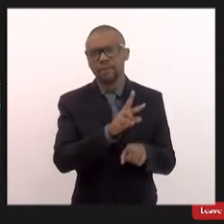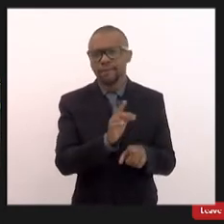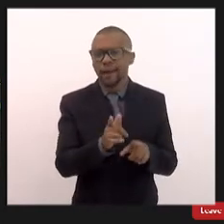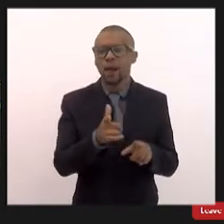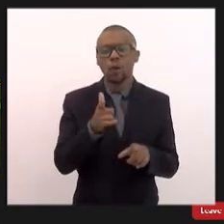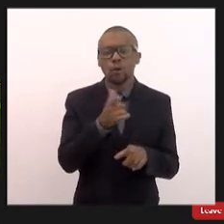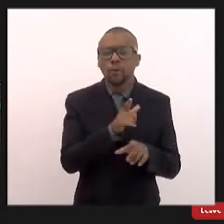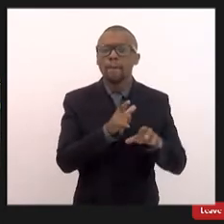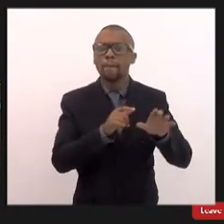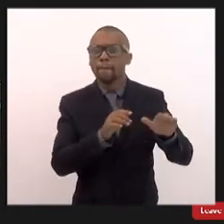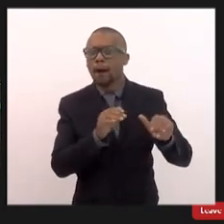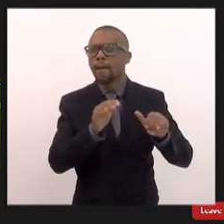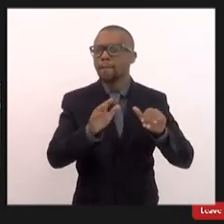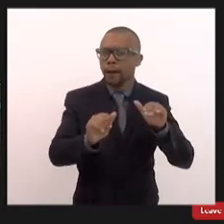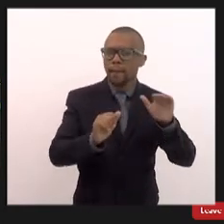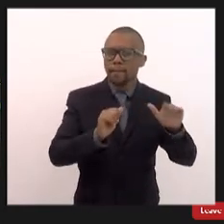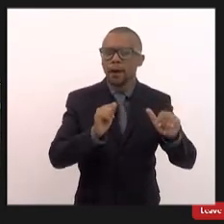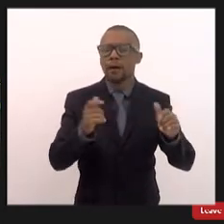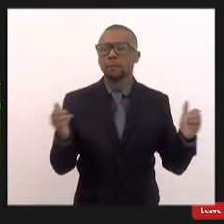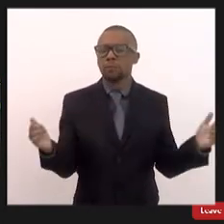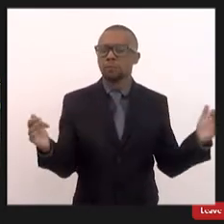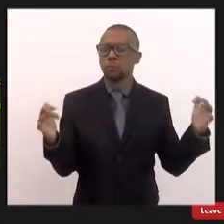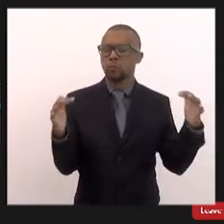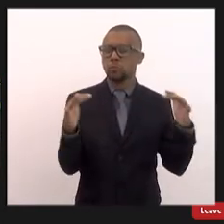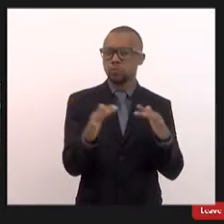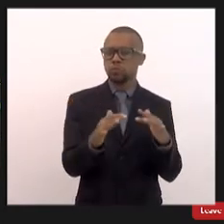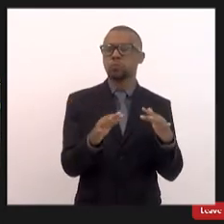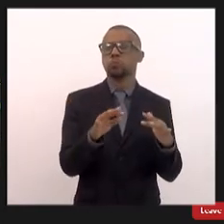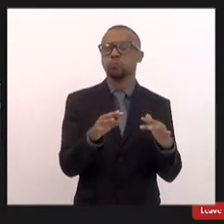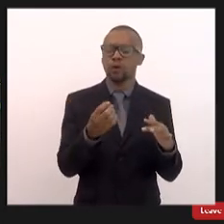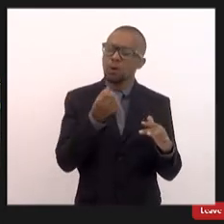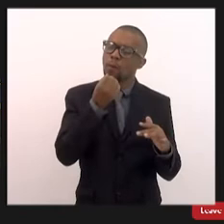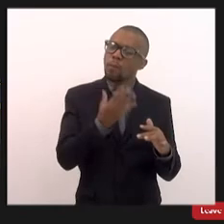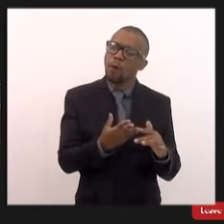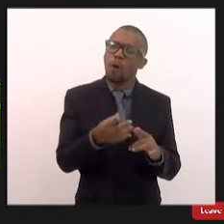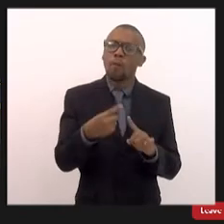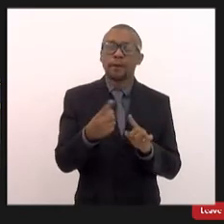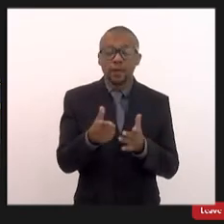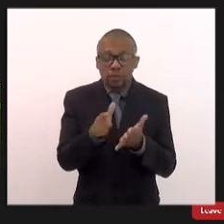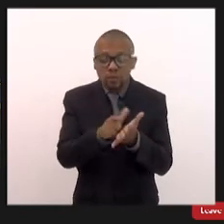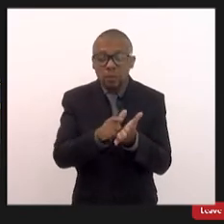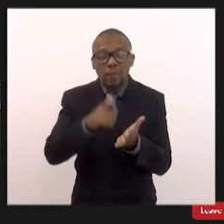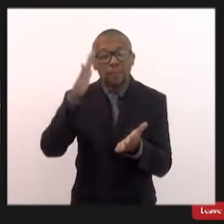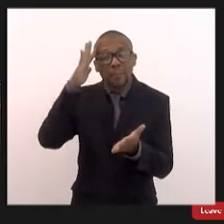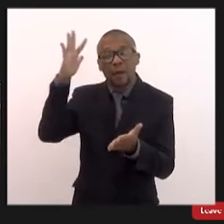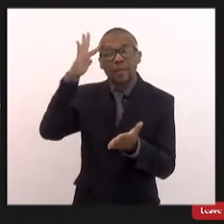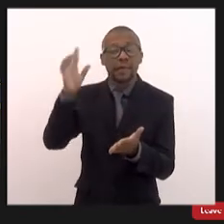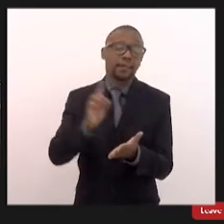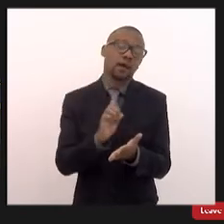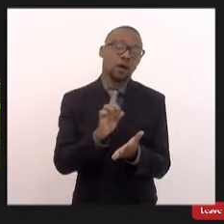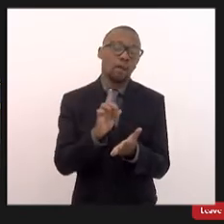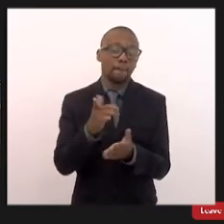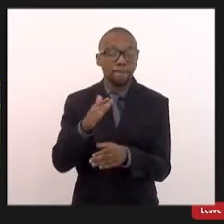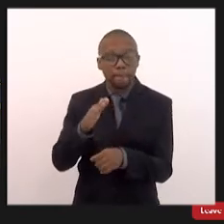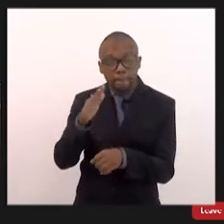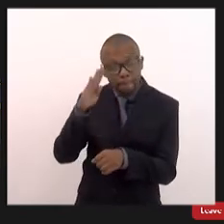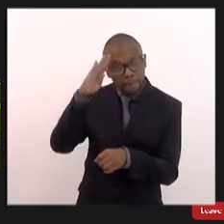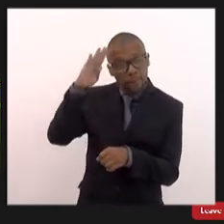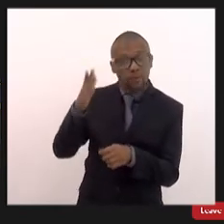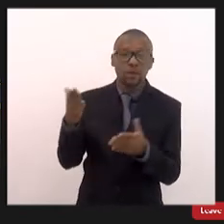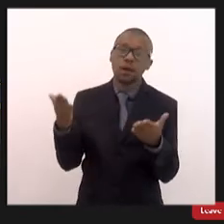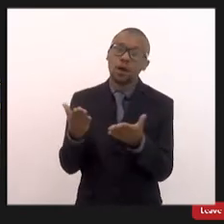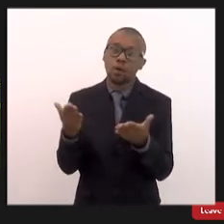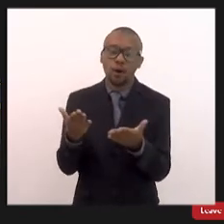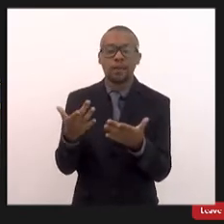algum tempo, é muito bom, porque não pode ficar no papel, ainda mais agora, nessa pandemia,